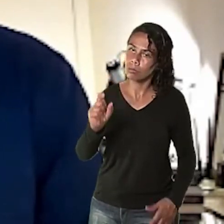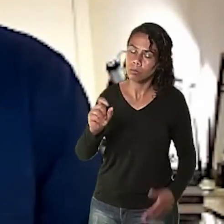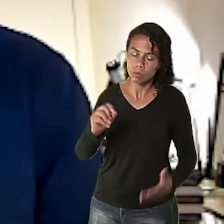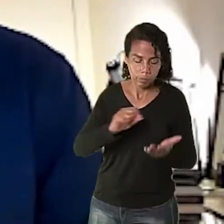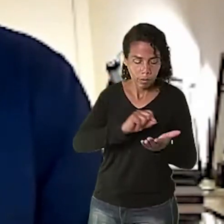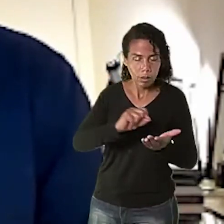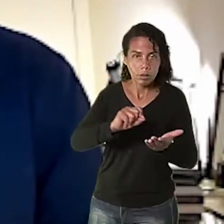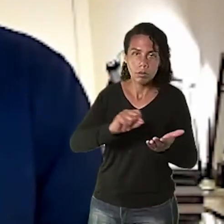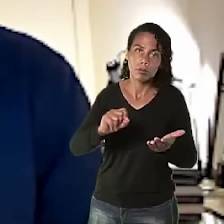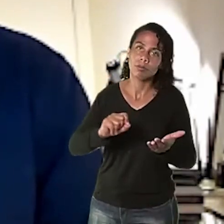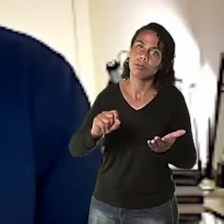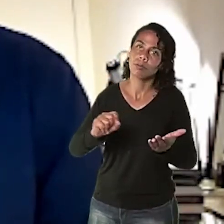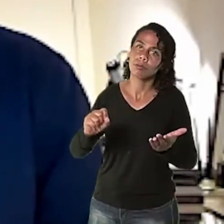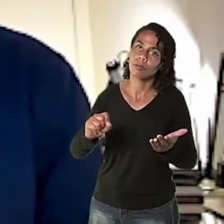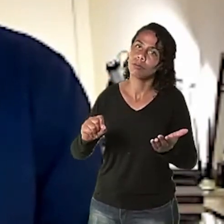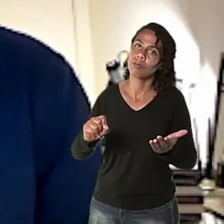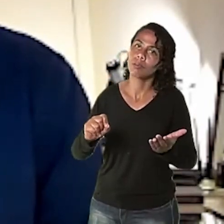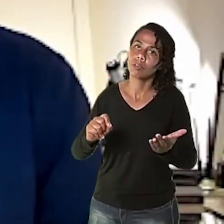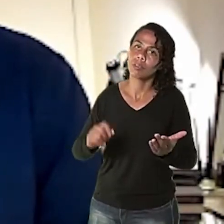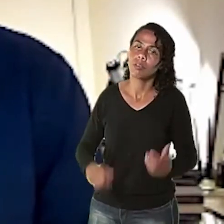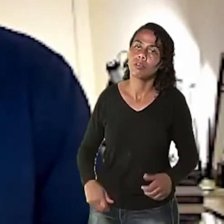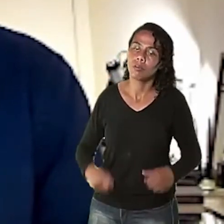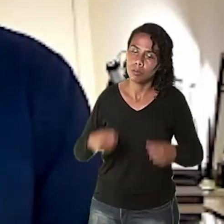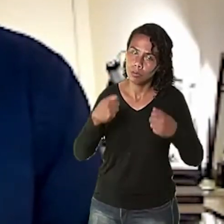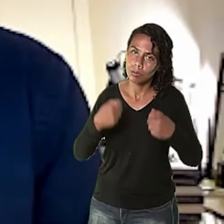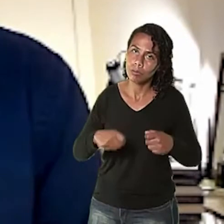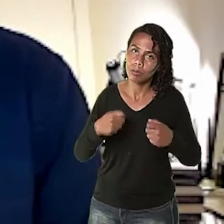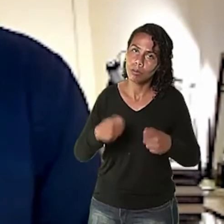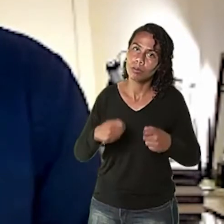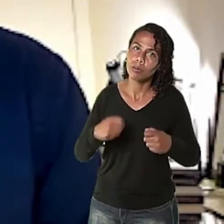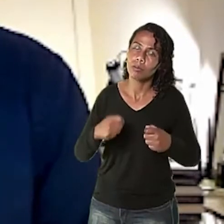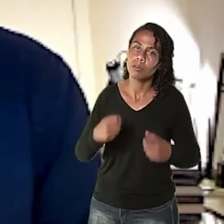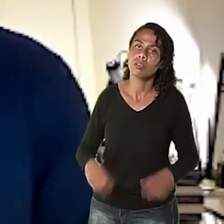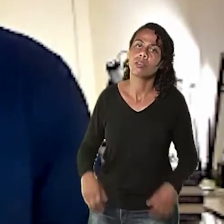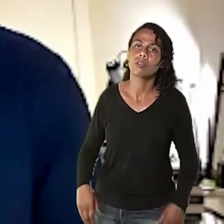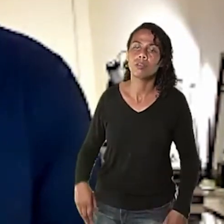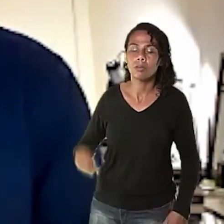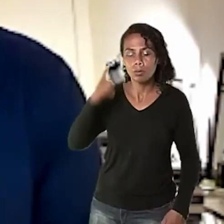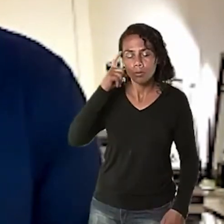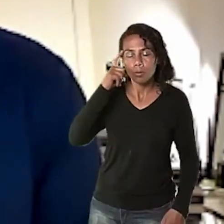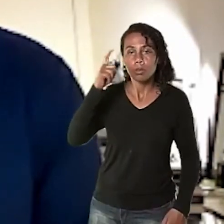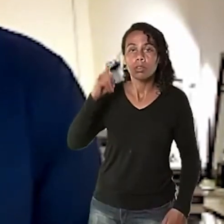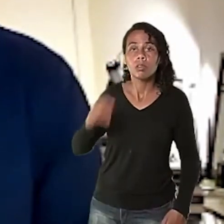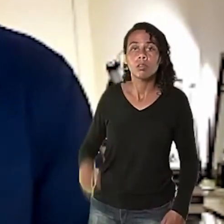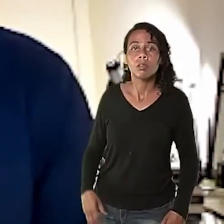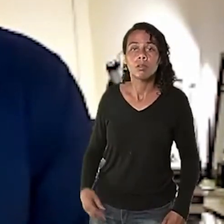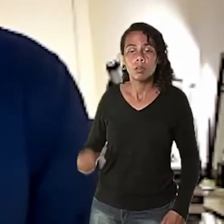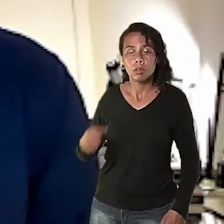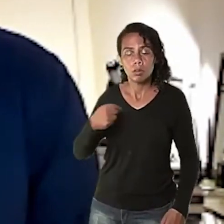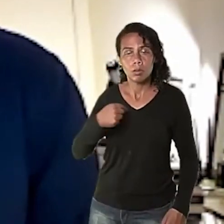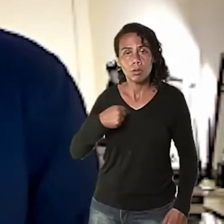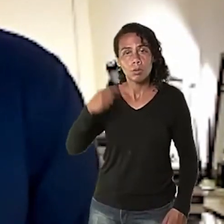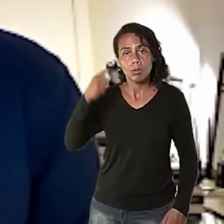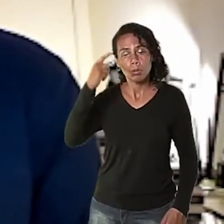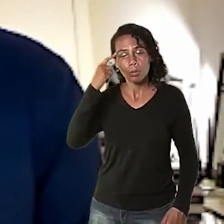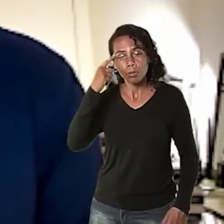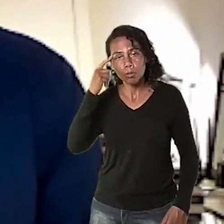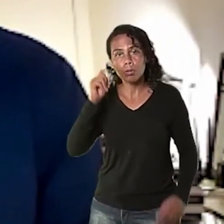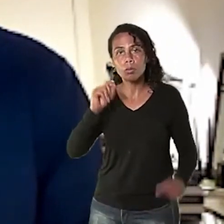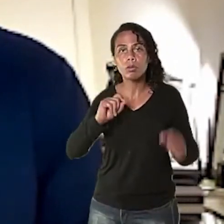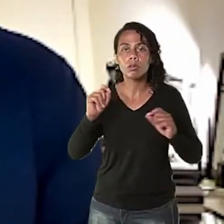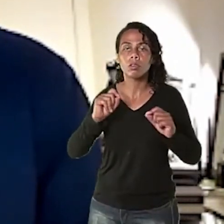É engraçado, eu nunca tive uma ideia que veio com uma frase ou uma metáfora. Elas vêm depois que eu fico